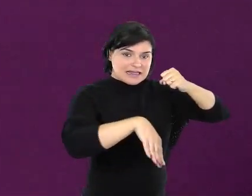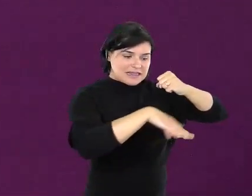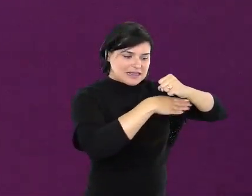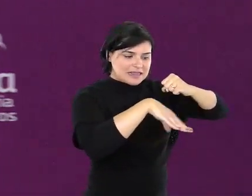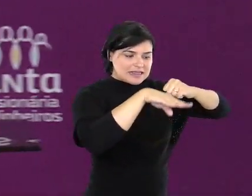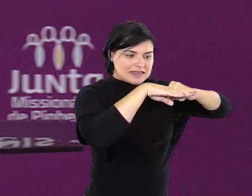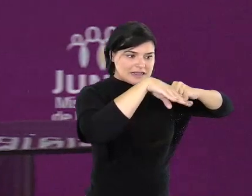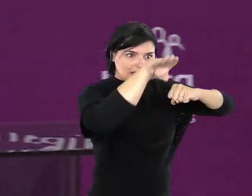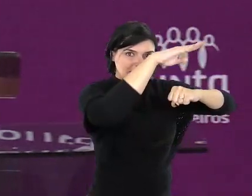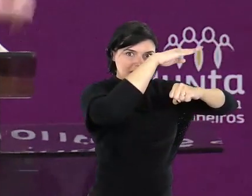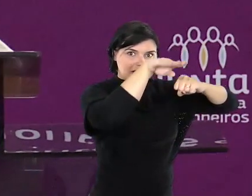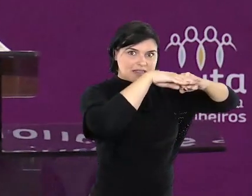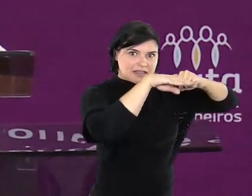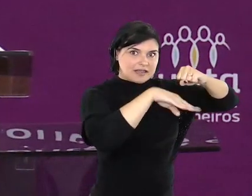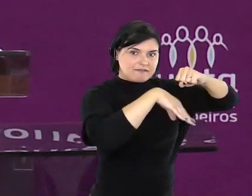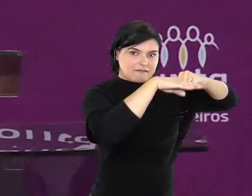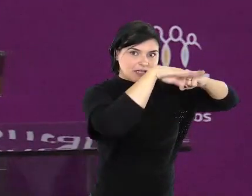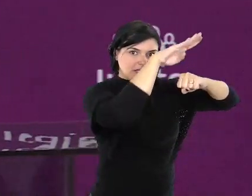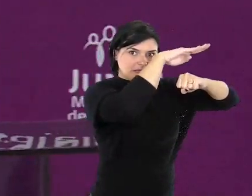em Cafarnaum